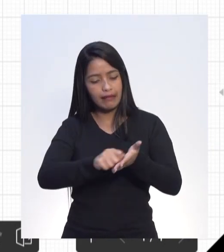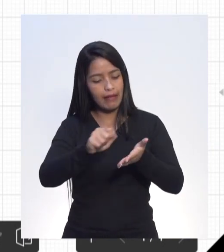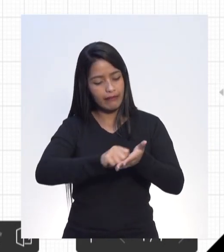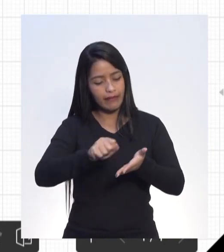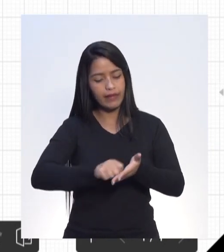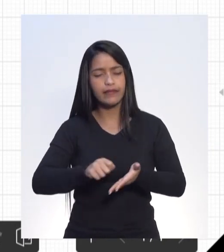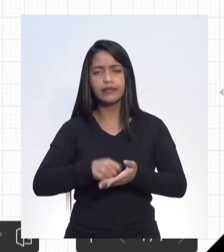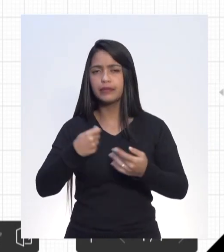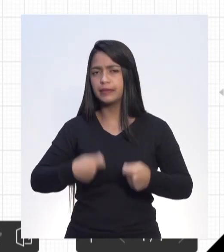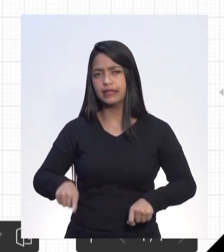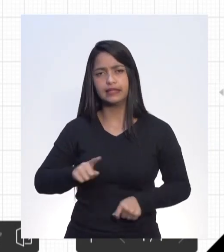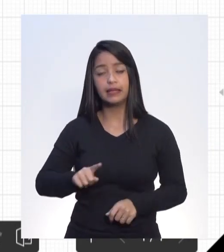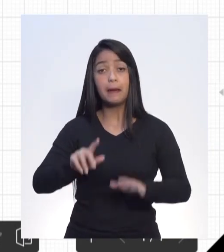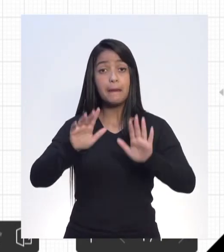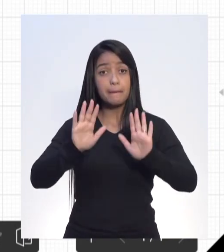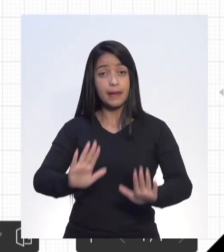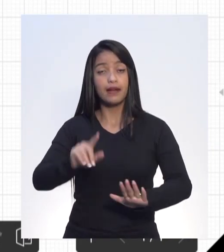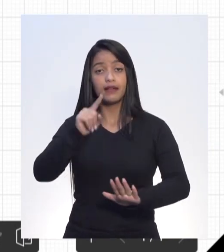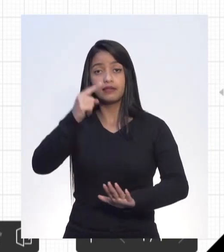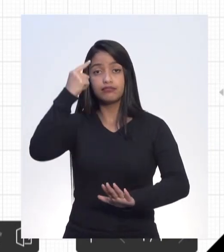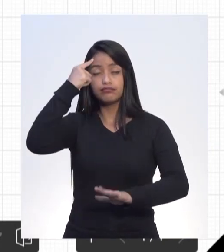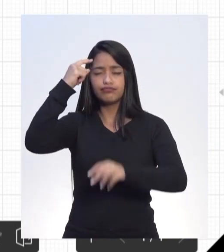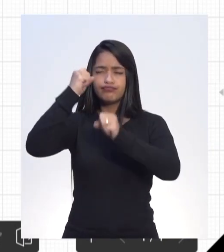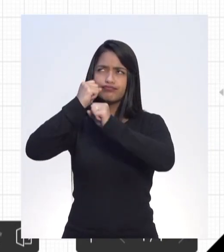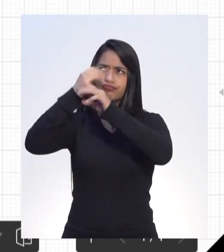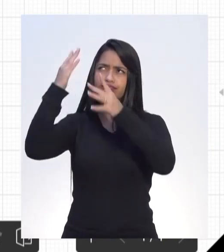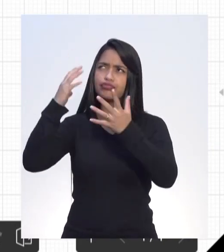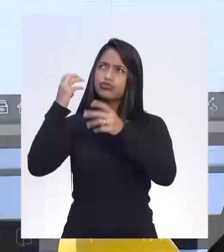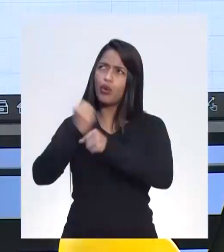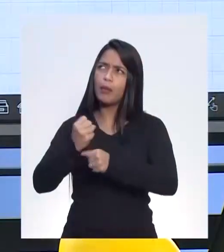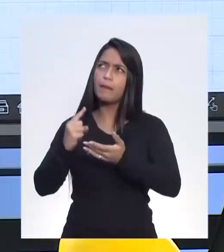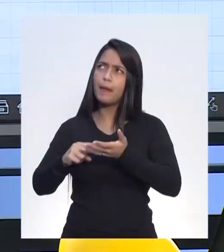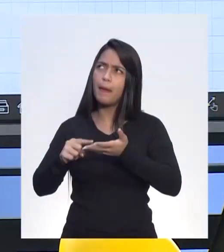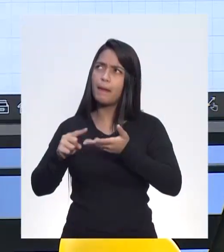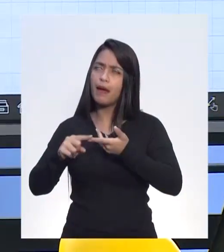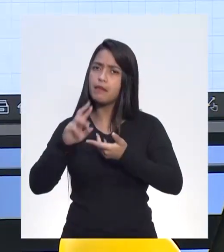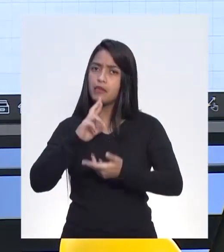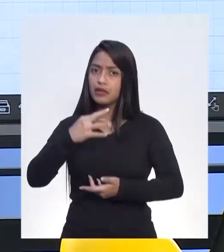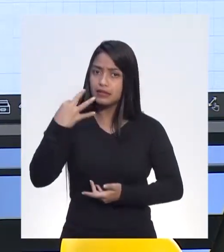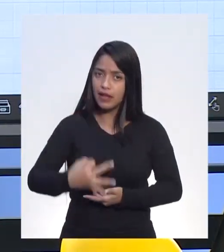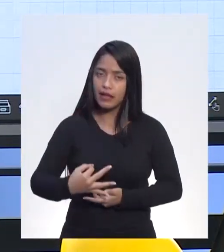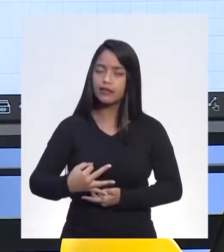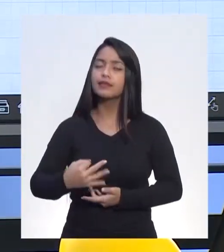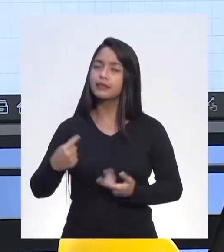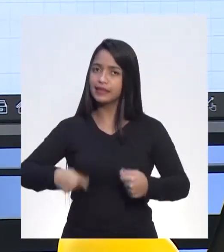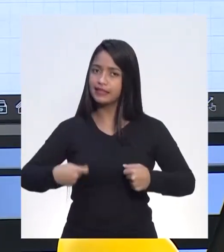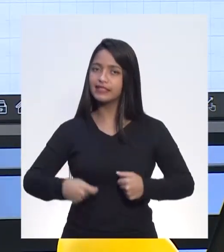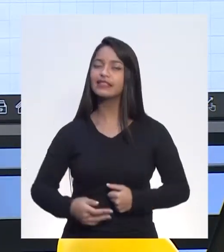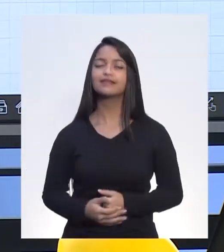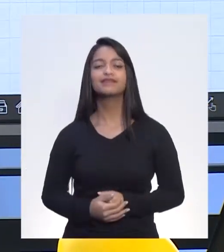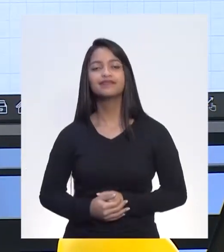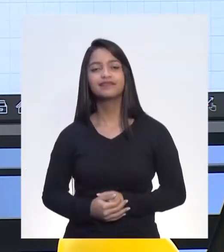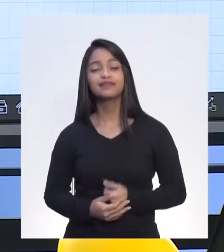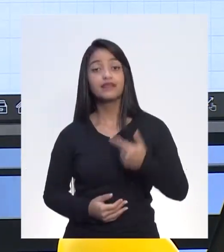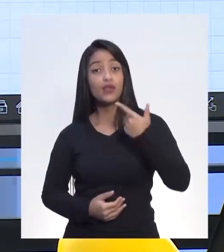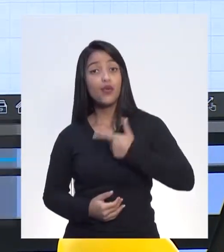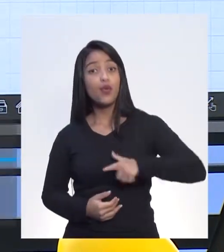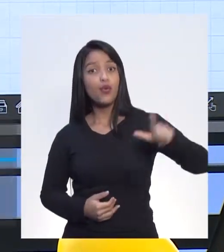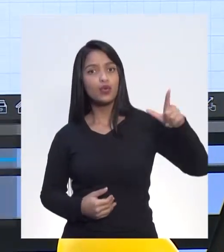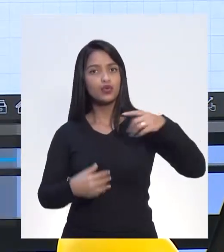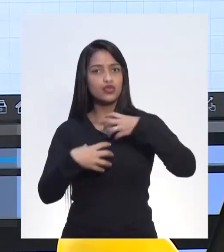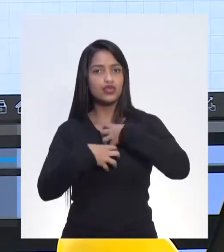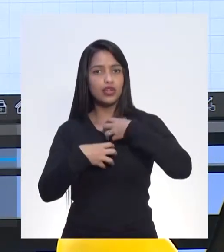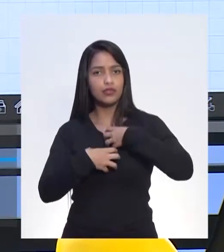no resultado correto, mas não tem problema algum. A outra possibilidade, e aí ela é um pouquinho mais extensa, é